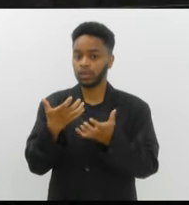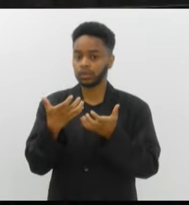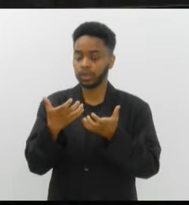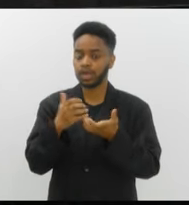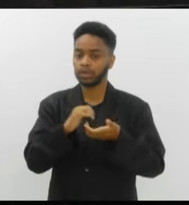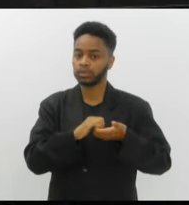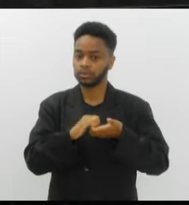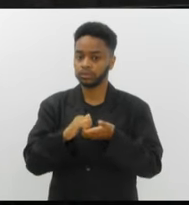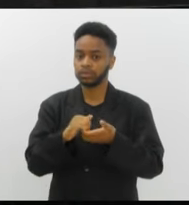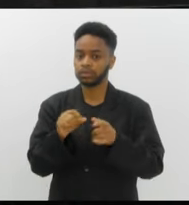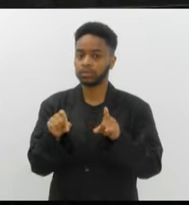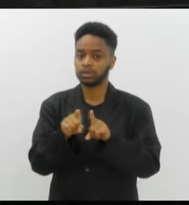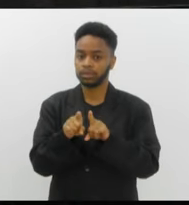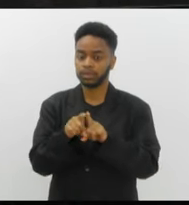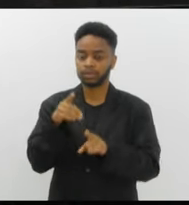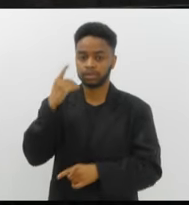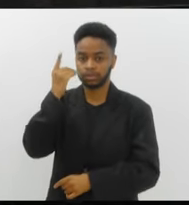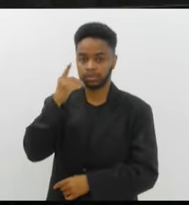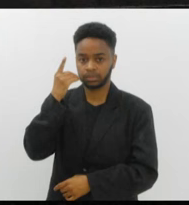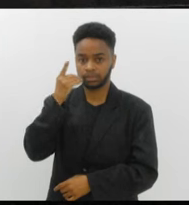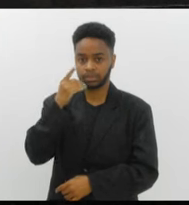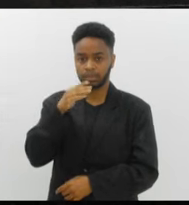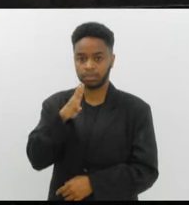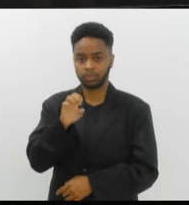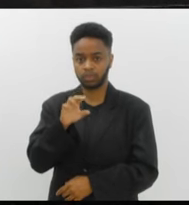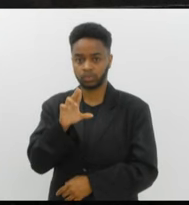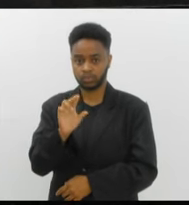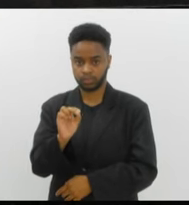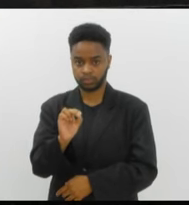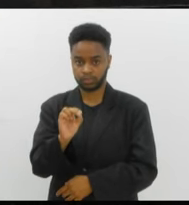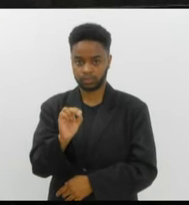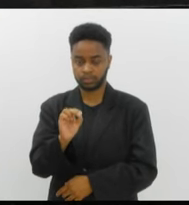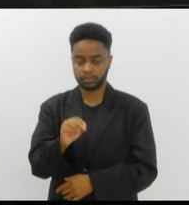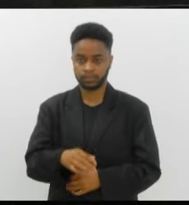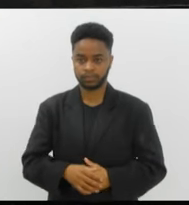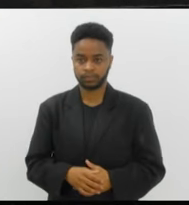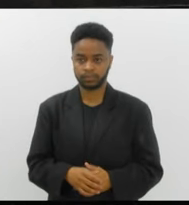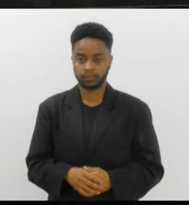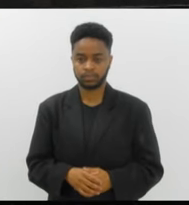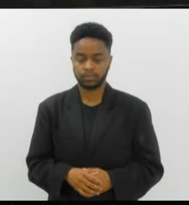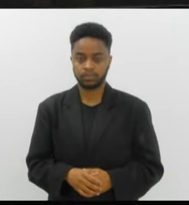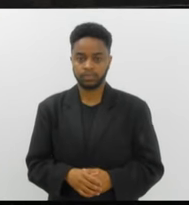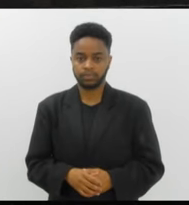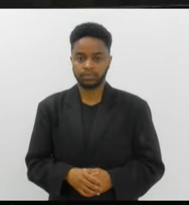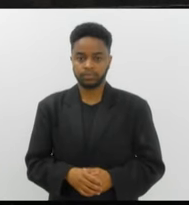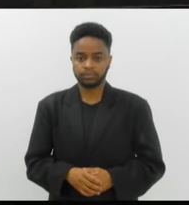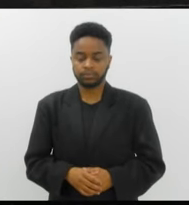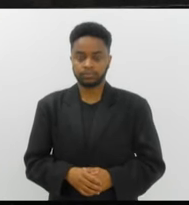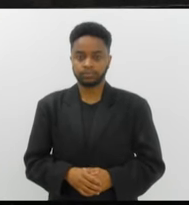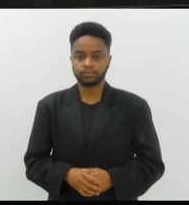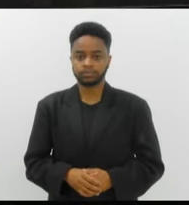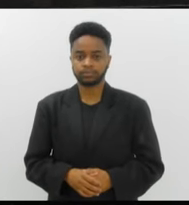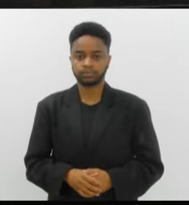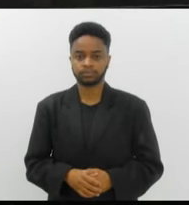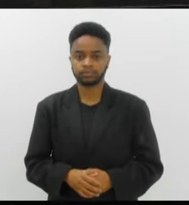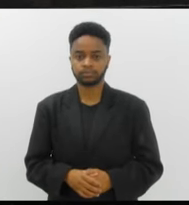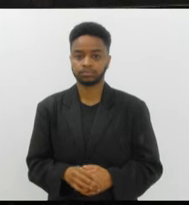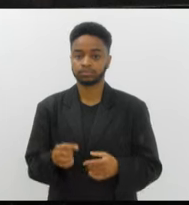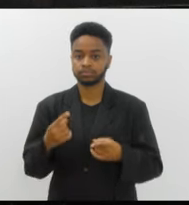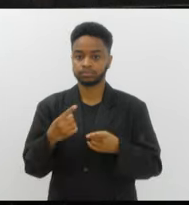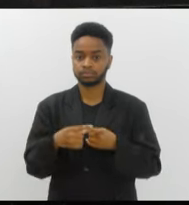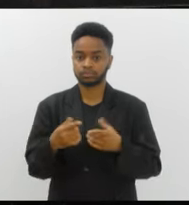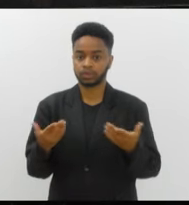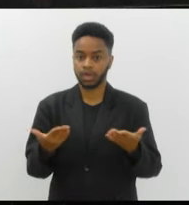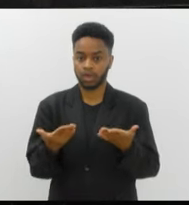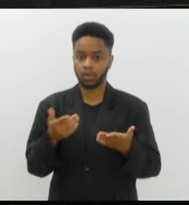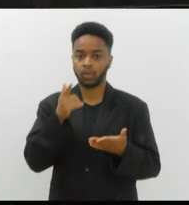saudar o deputado Bruno Boareto, que assumiu o seu